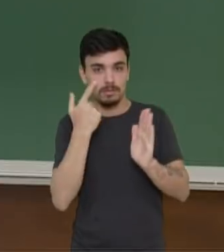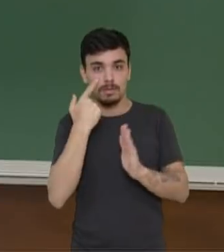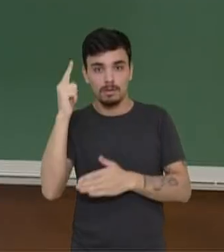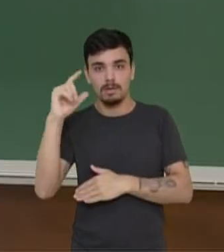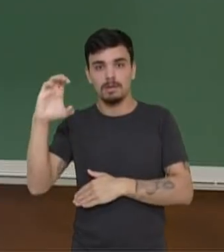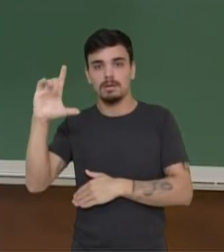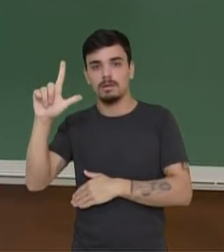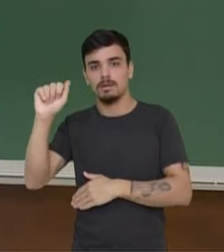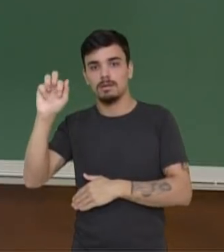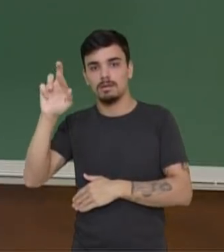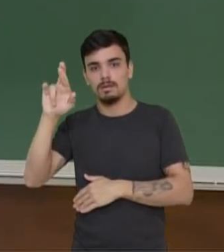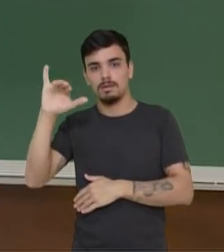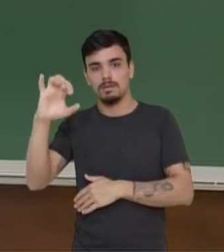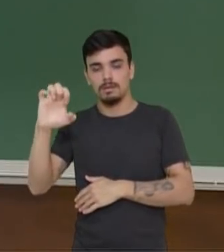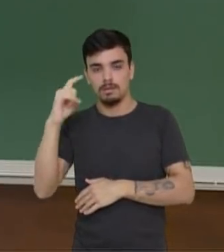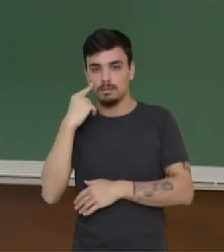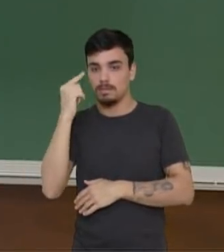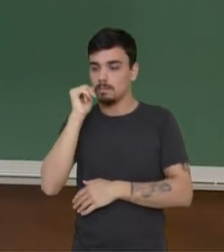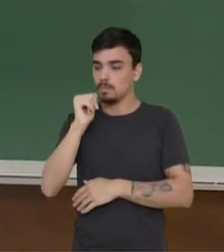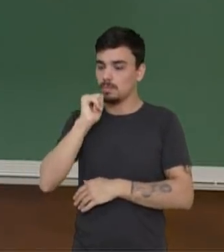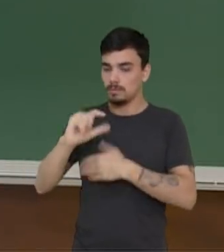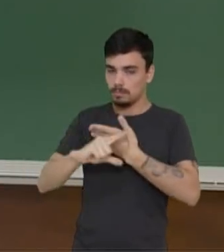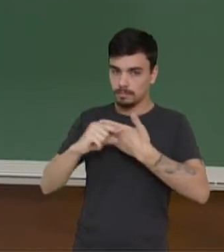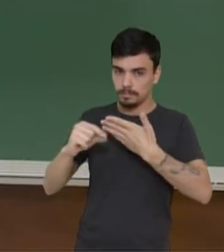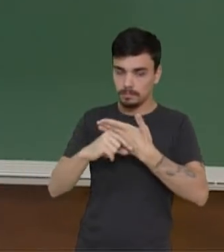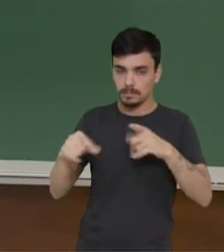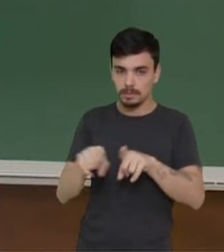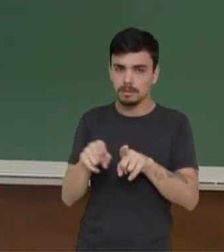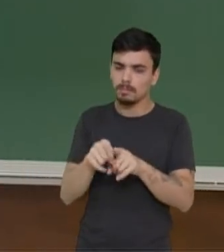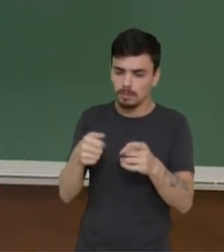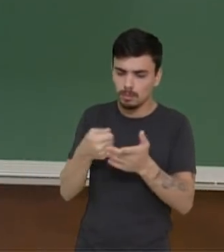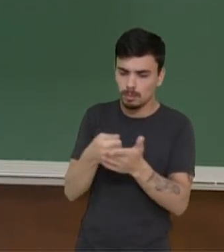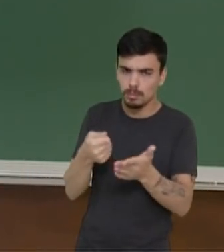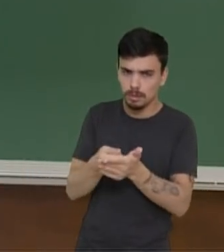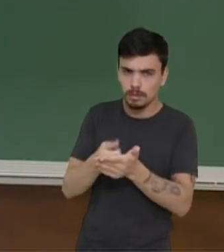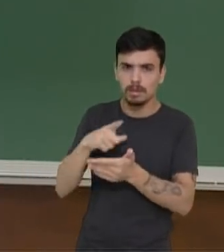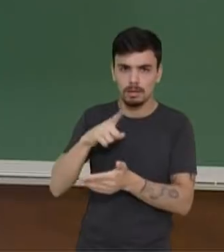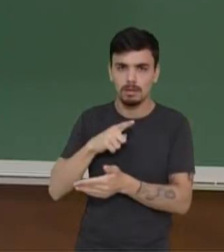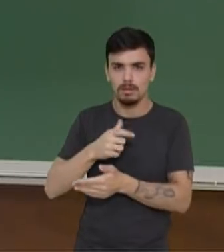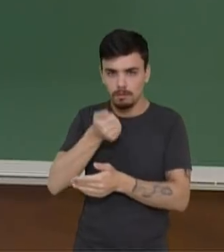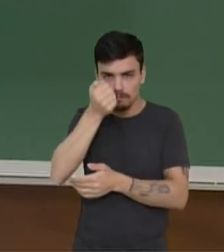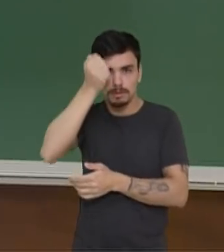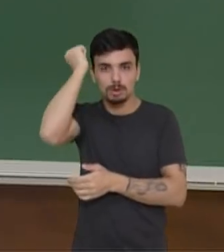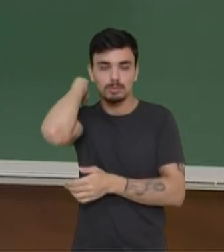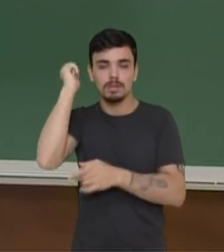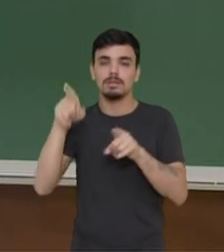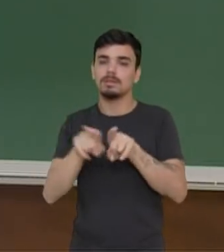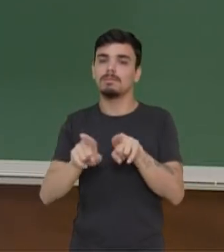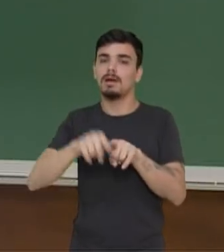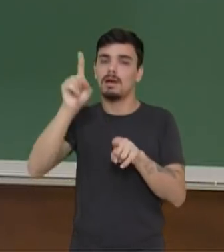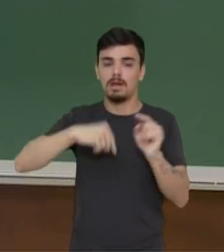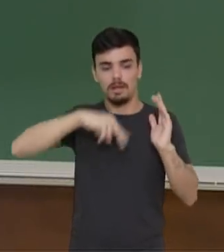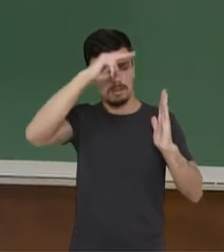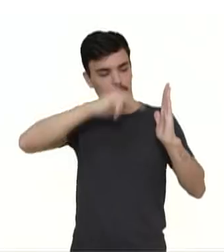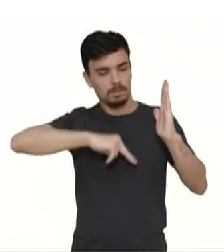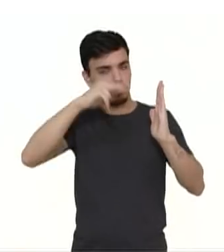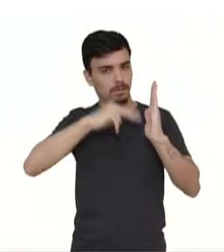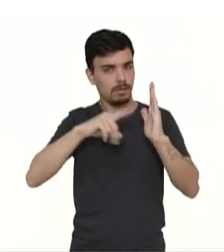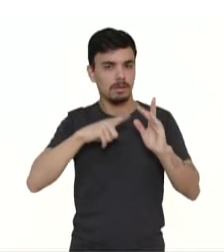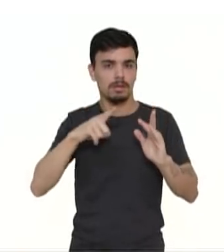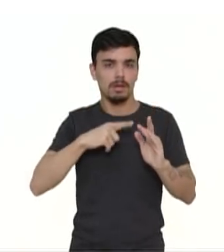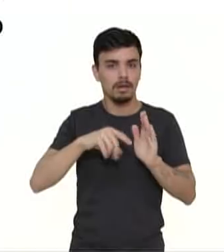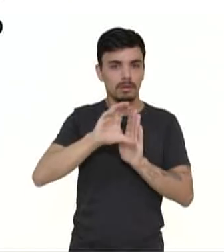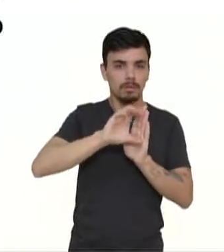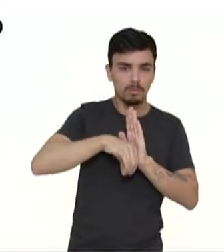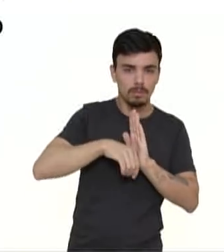Lispector, intitulado Felicidade Clandestina, né? Recorrentemente cobrado aí nos vestibulares, né? E que serve de leitura para a gente montar aí a grade curricular